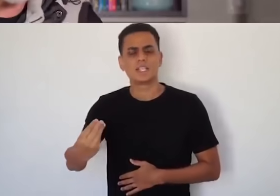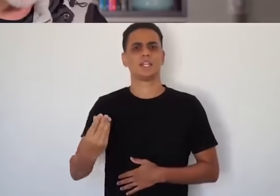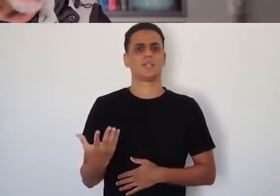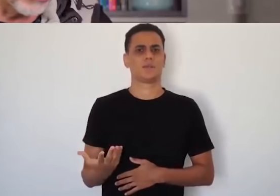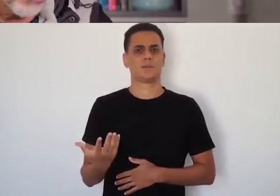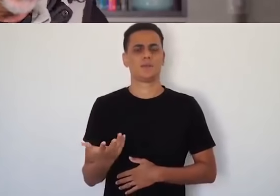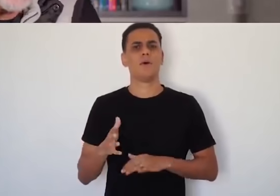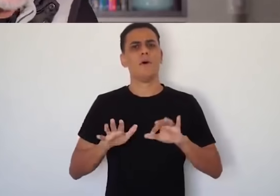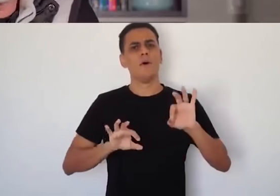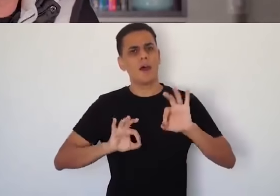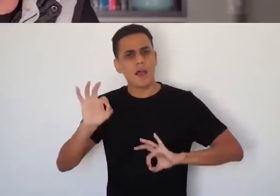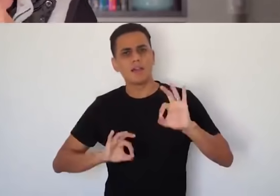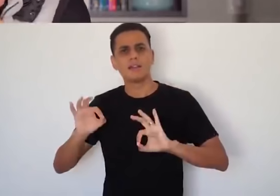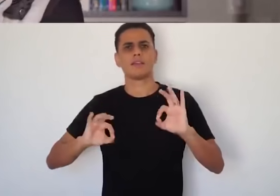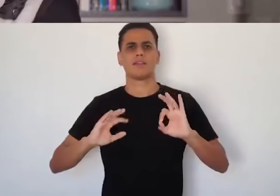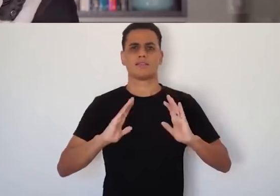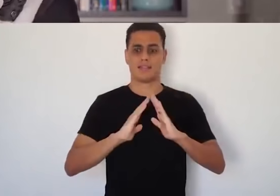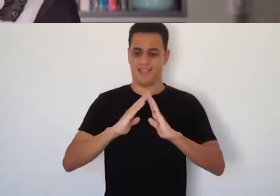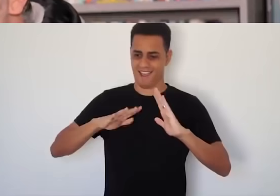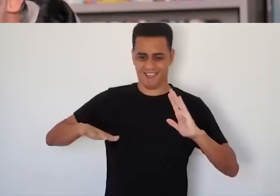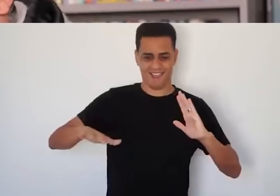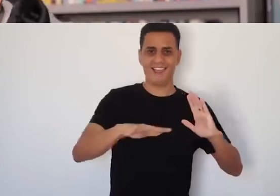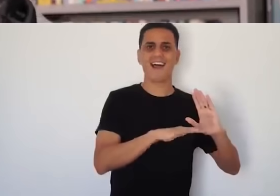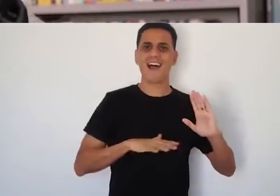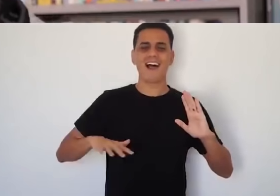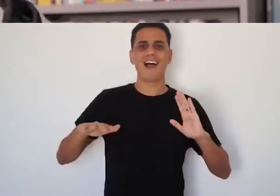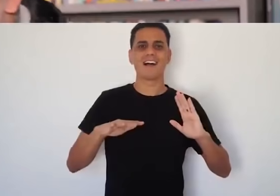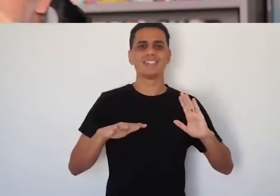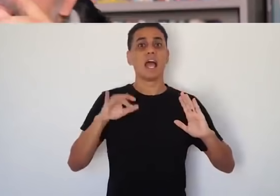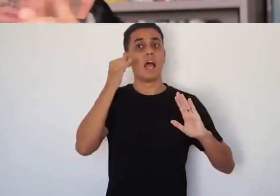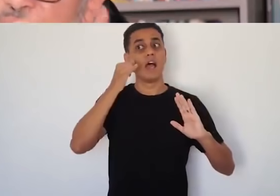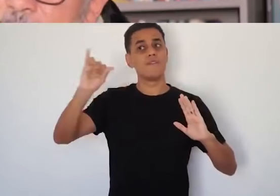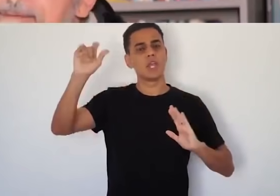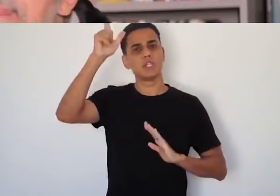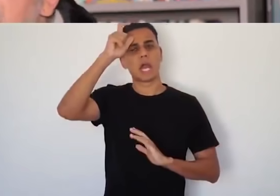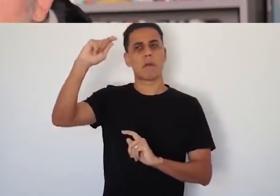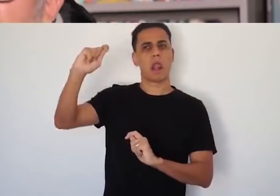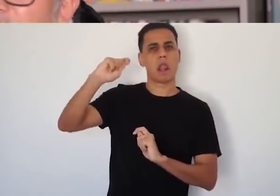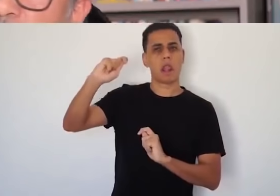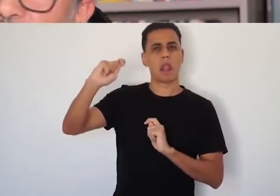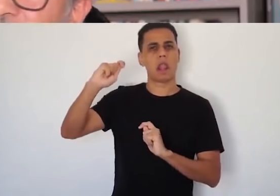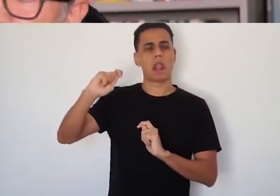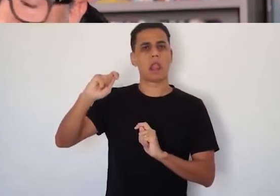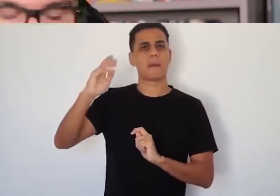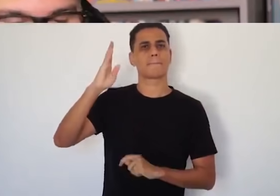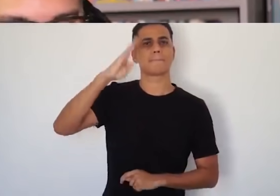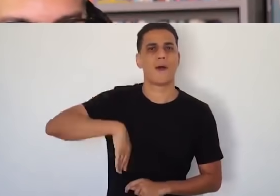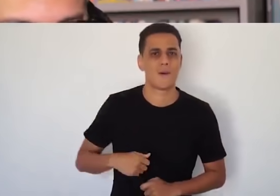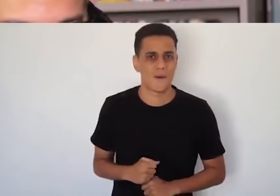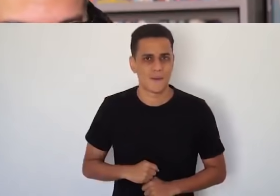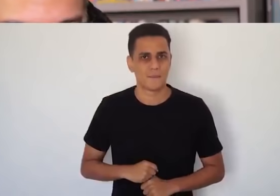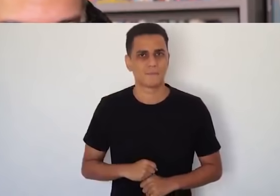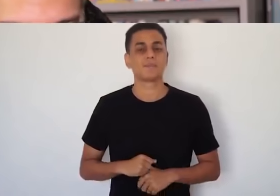ser pacificador, não é? Santificar a nossa vida é uma manifestação dessa fé que nós dizemos ter em